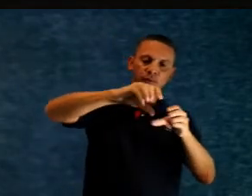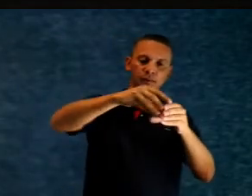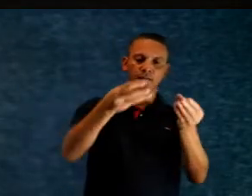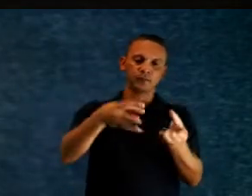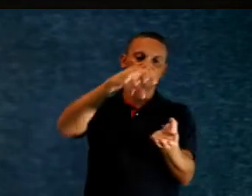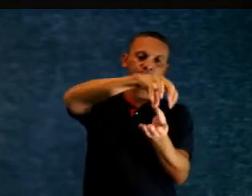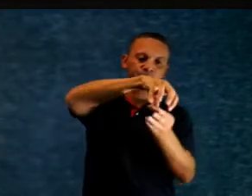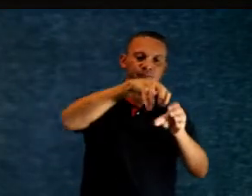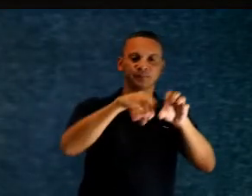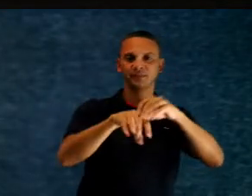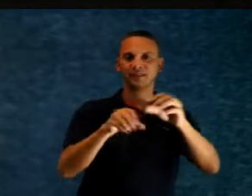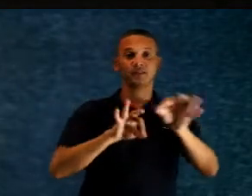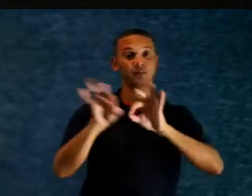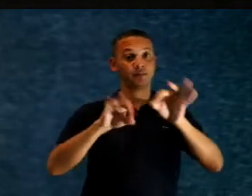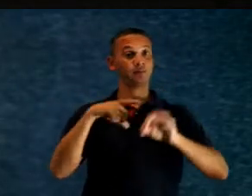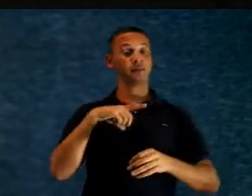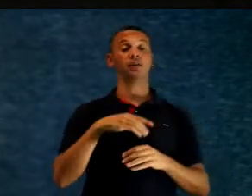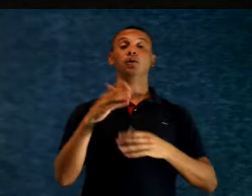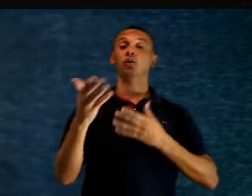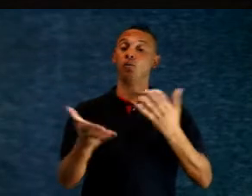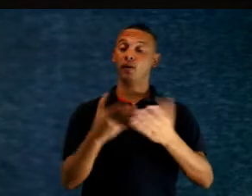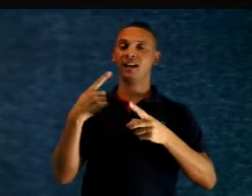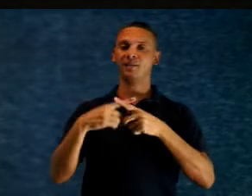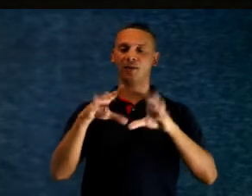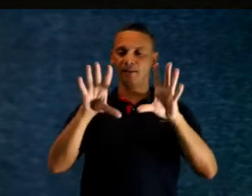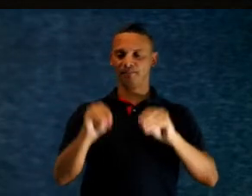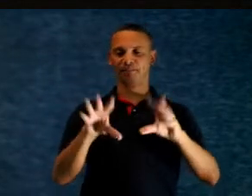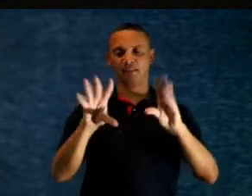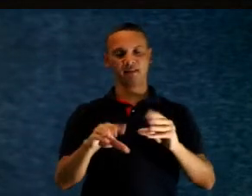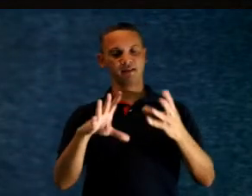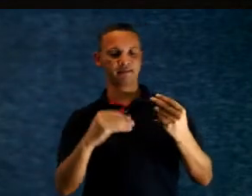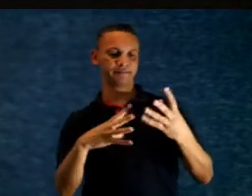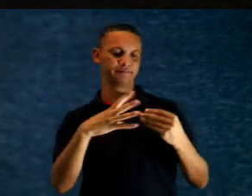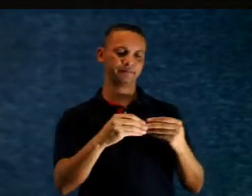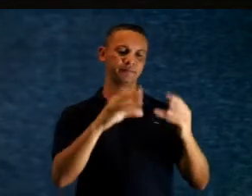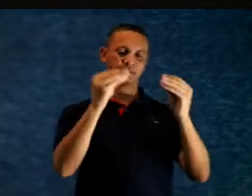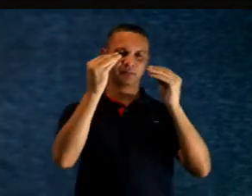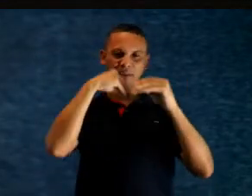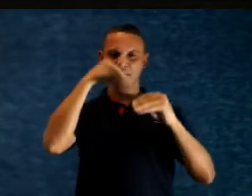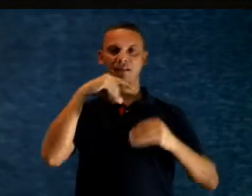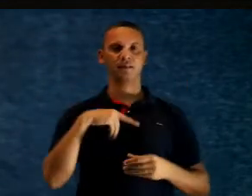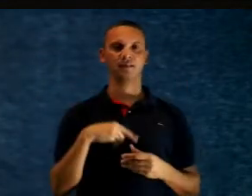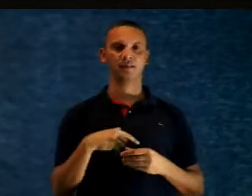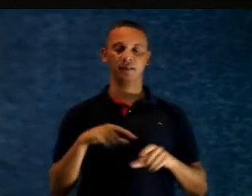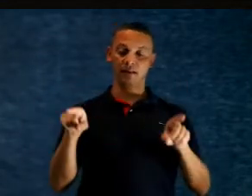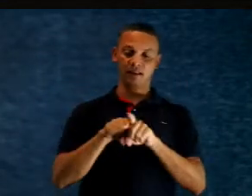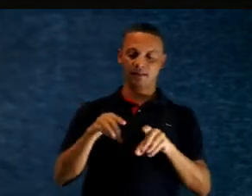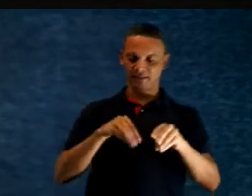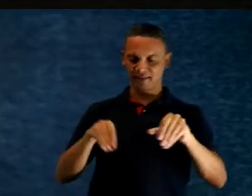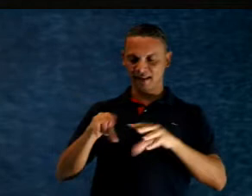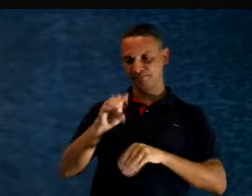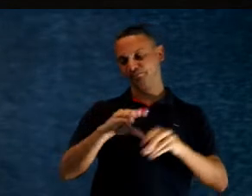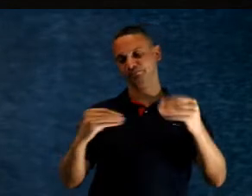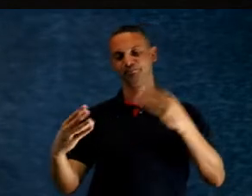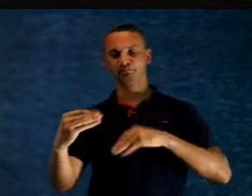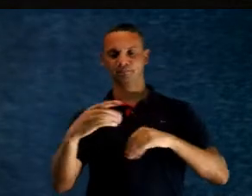mãos. Posso mexê-las e abri-las. Fabricam panelas, apertam, desenham. Querendo, posso até brincar com os